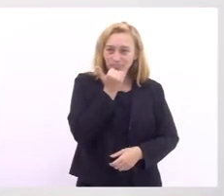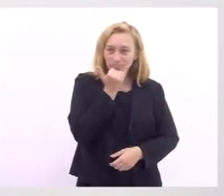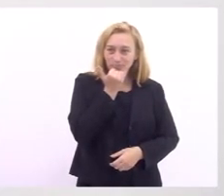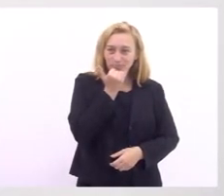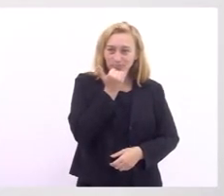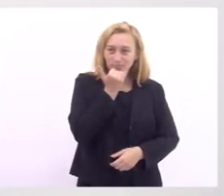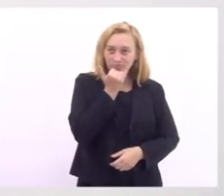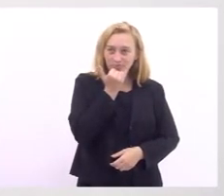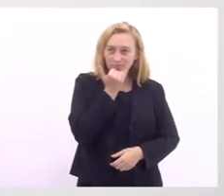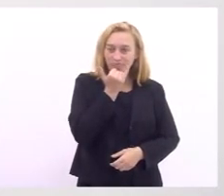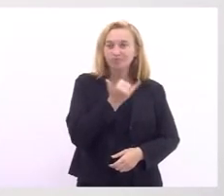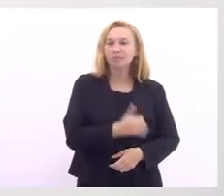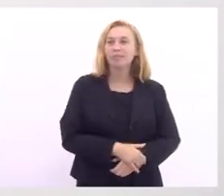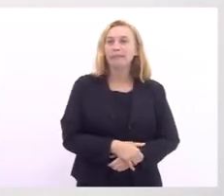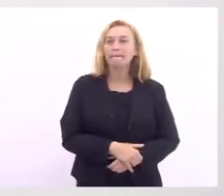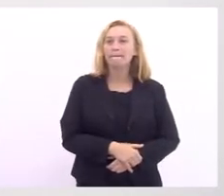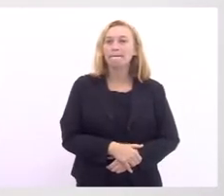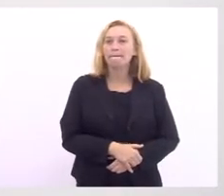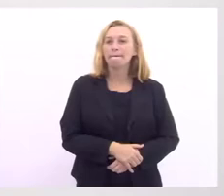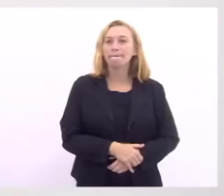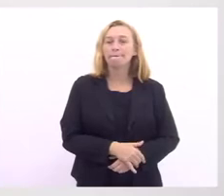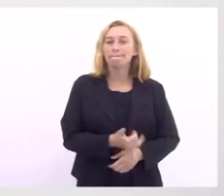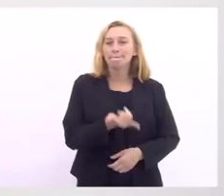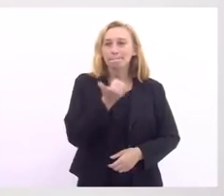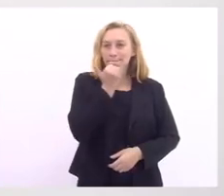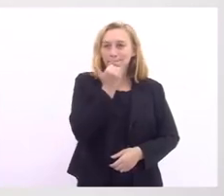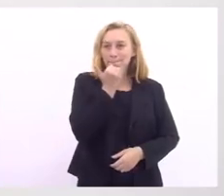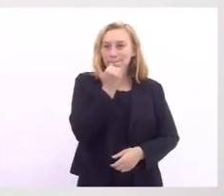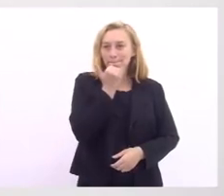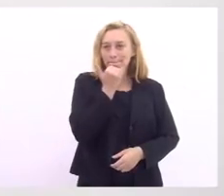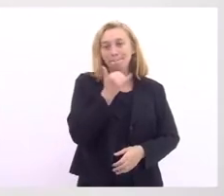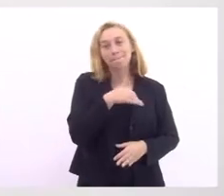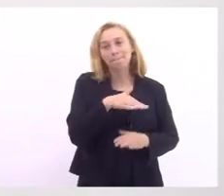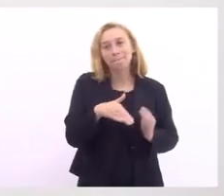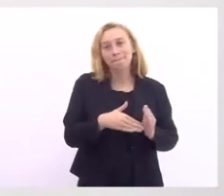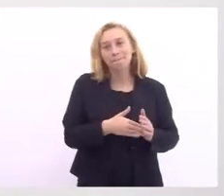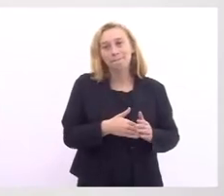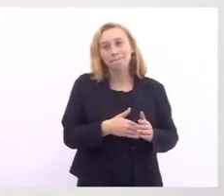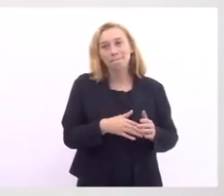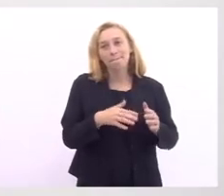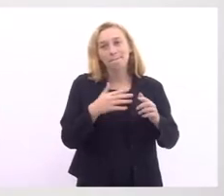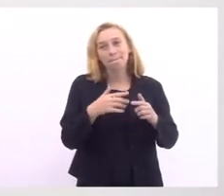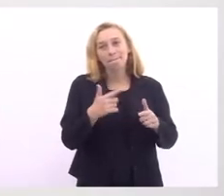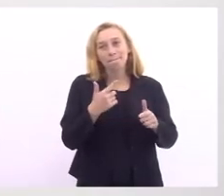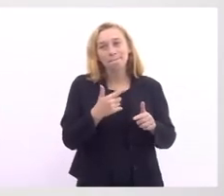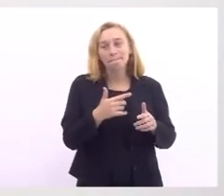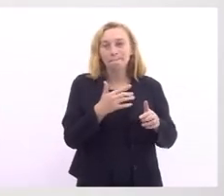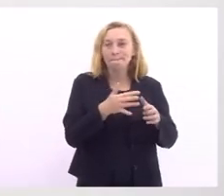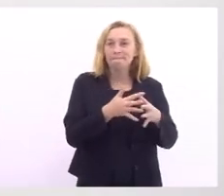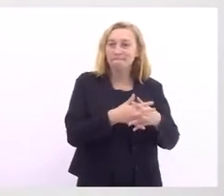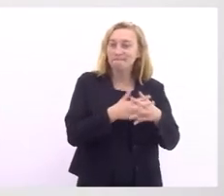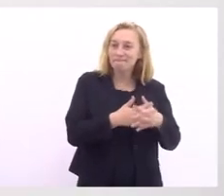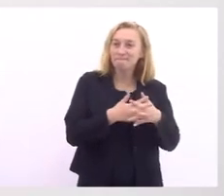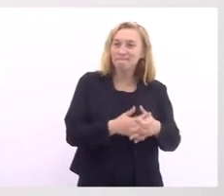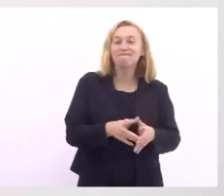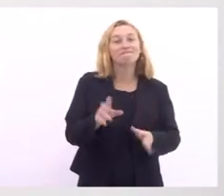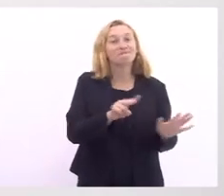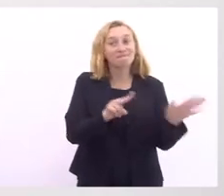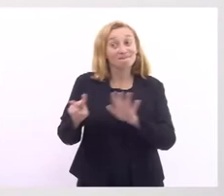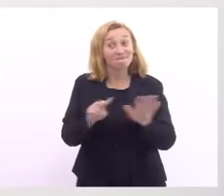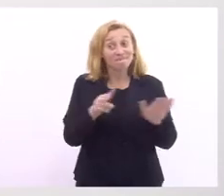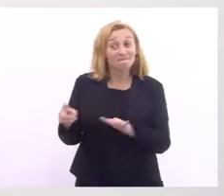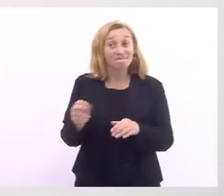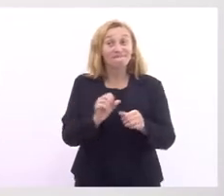mais em cima tá bom perdão a todas as perturbações a tática a gente faz que constantemente toda semana